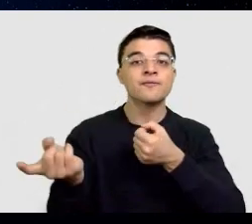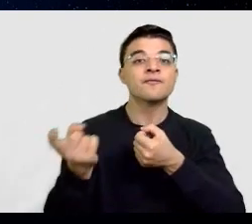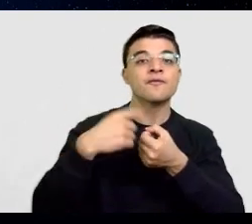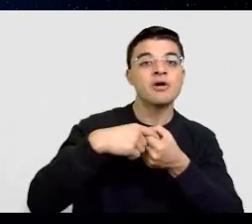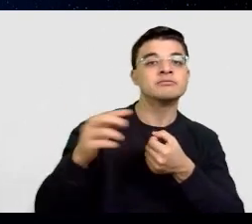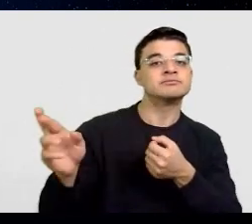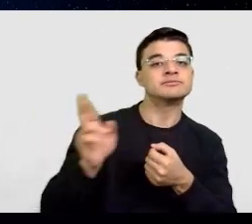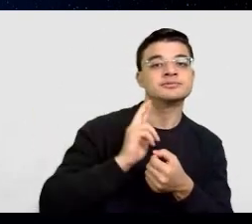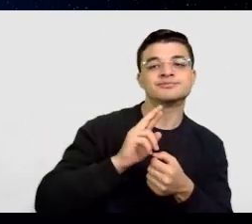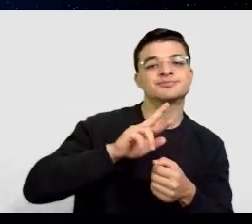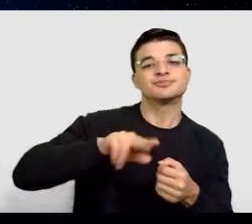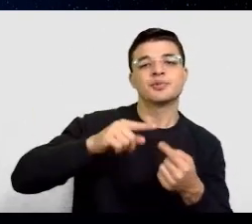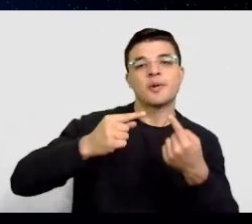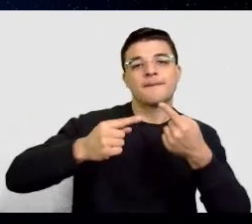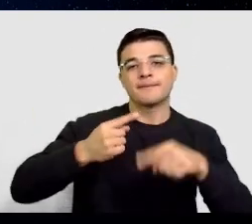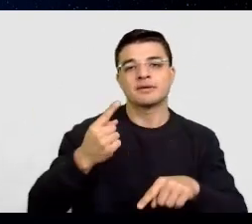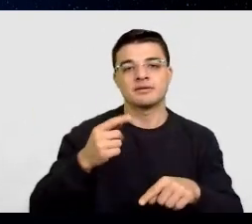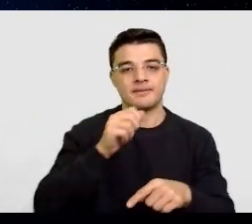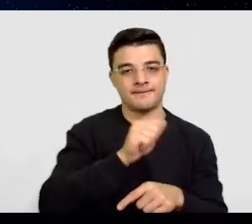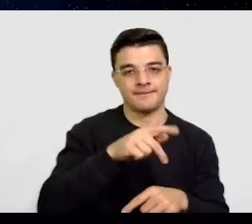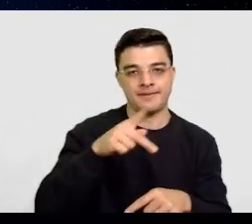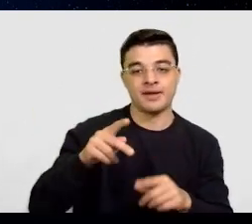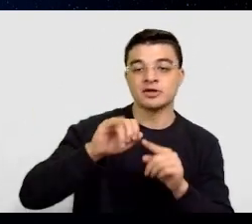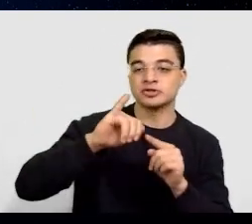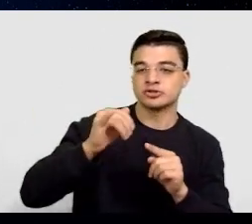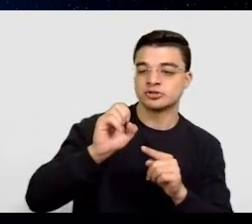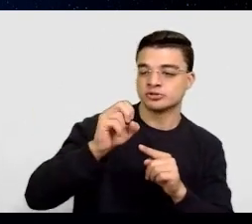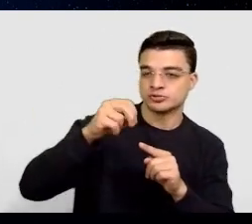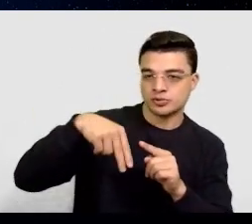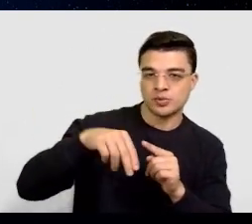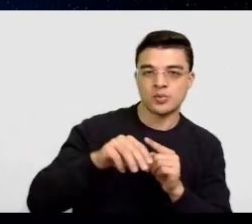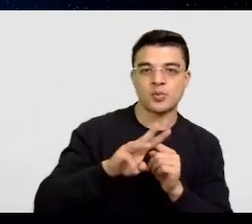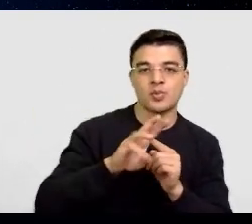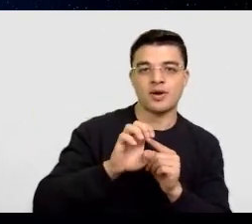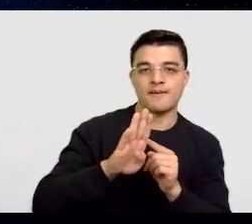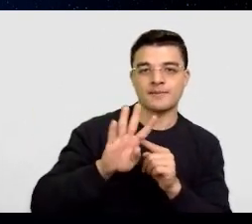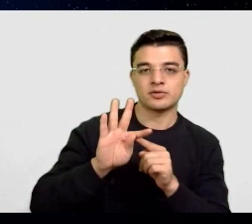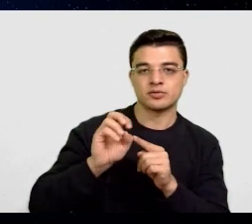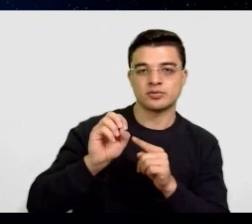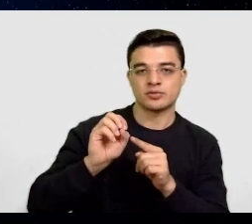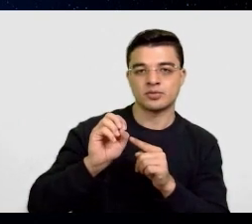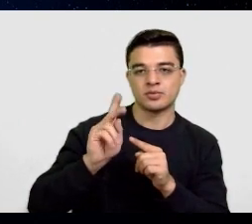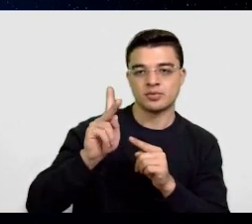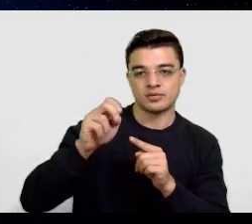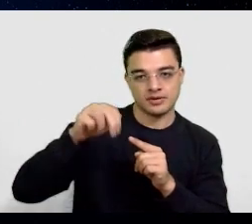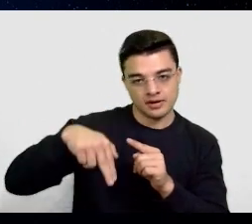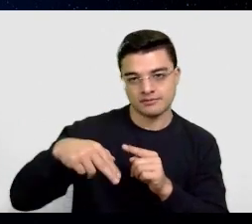pela aplicação. Ela não vai retornar um JSON Web Token assinado. Ela vai retornar um